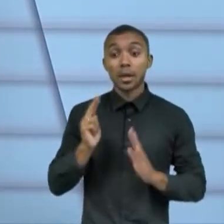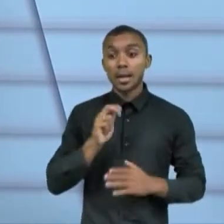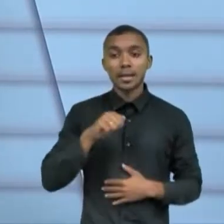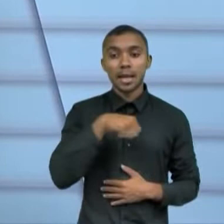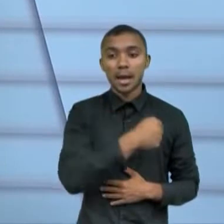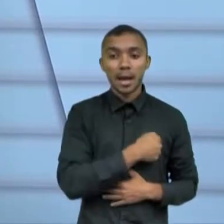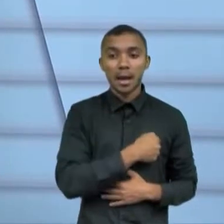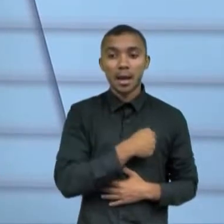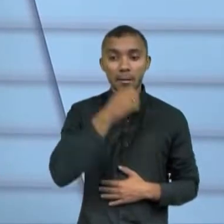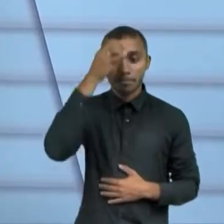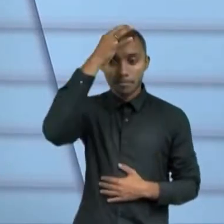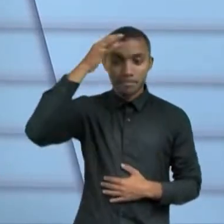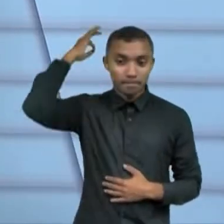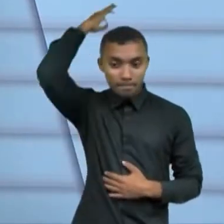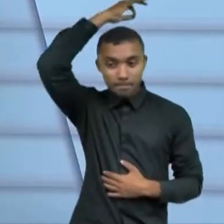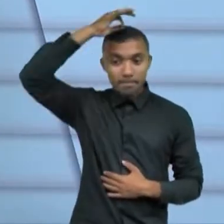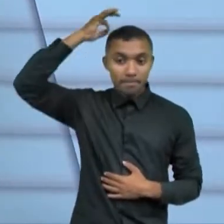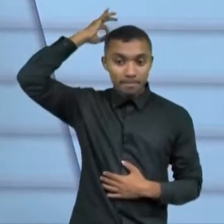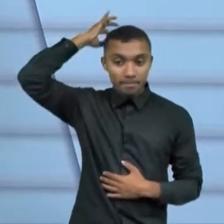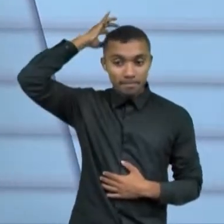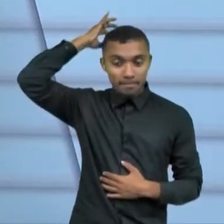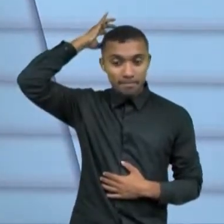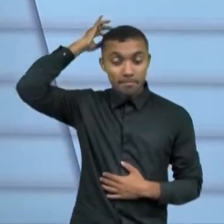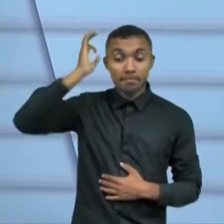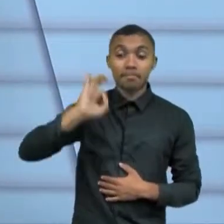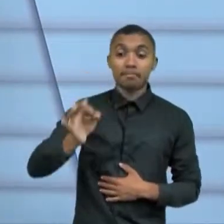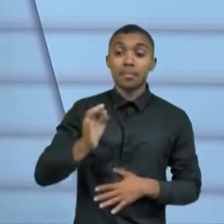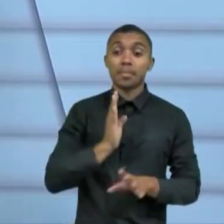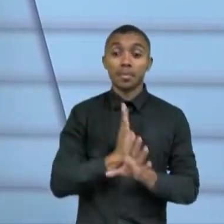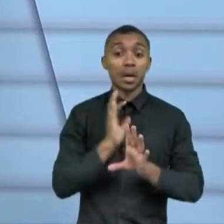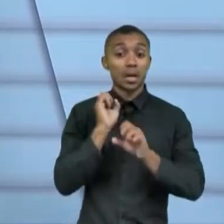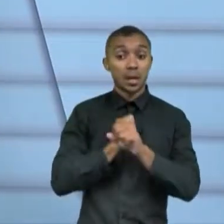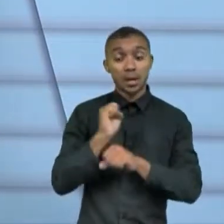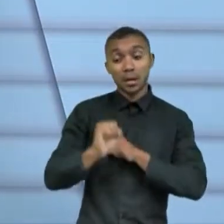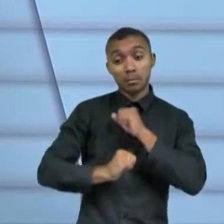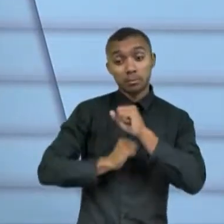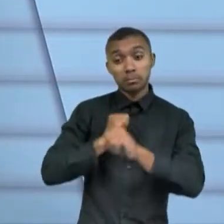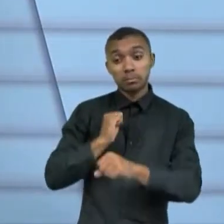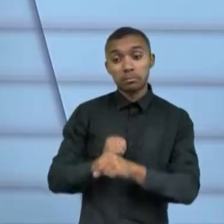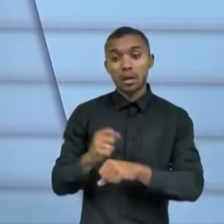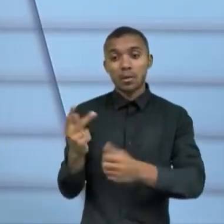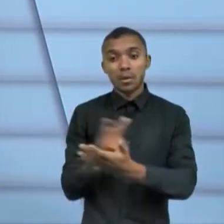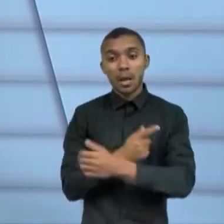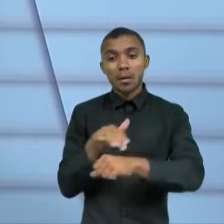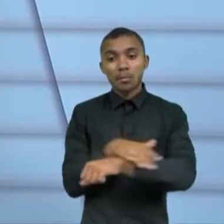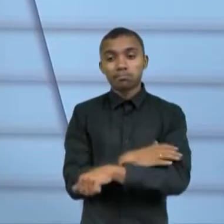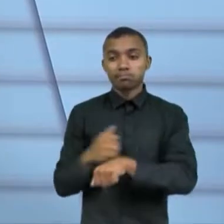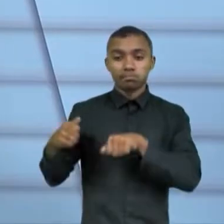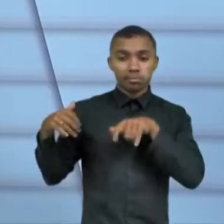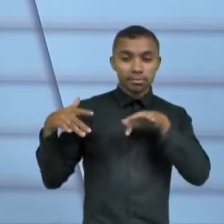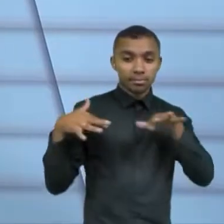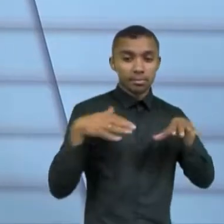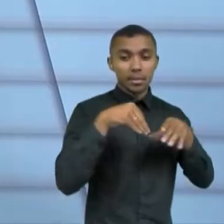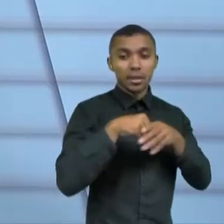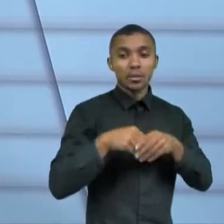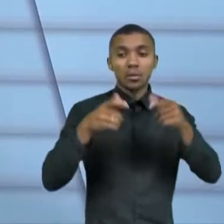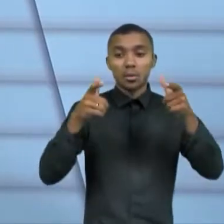santo pelos romeiros, que acorrem todo ano em multidões à cidade de Juazeiro do